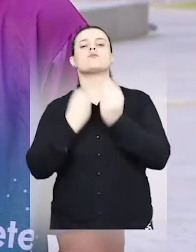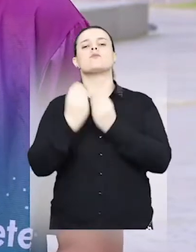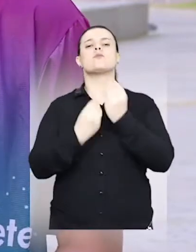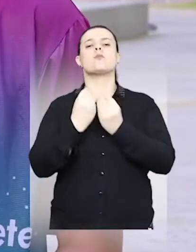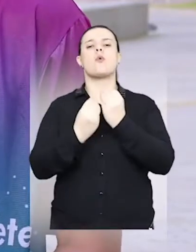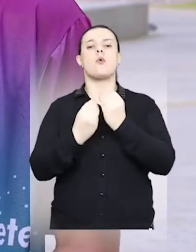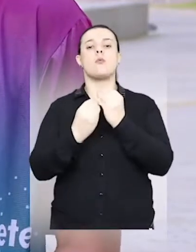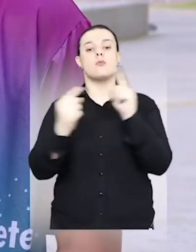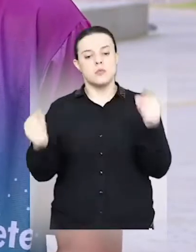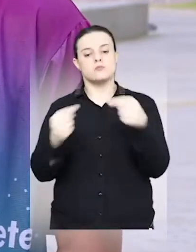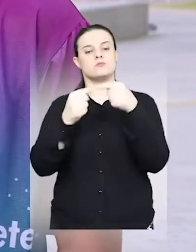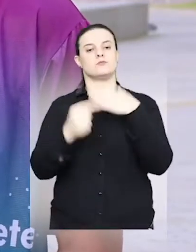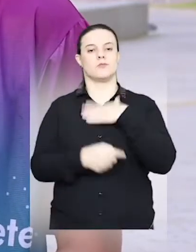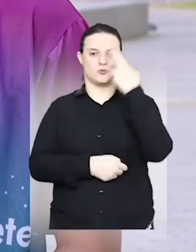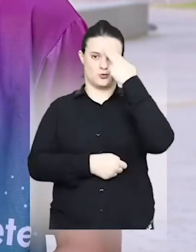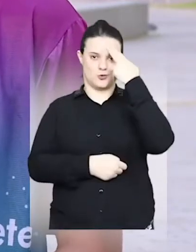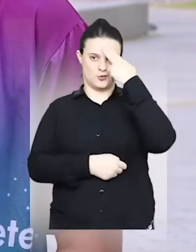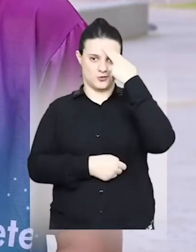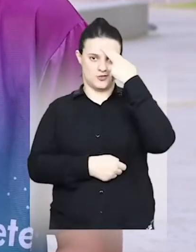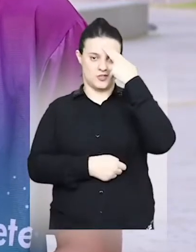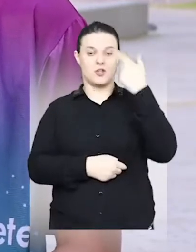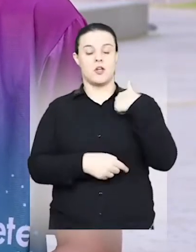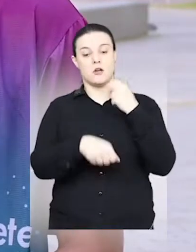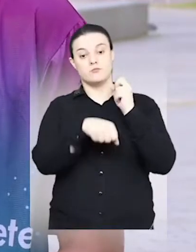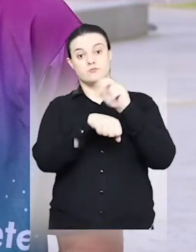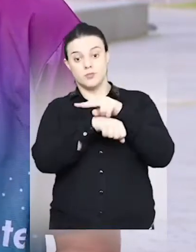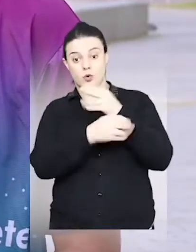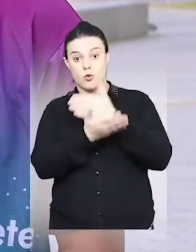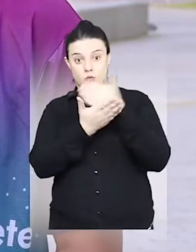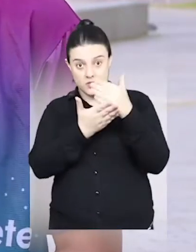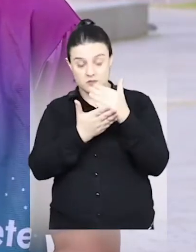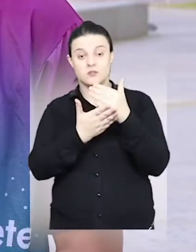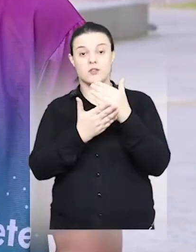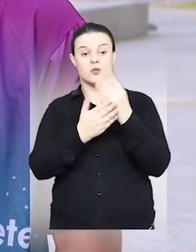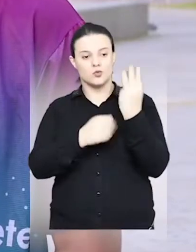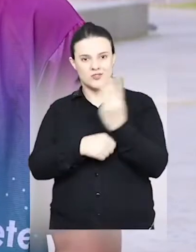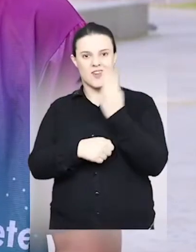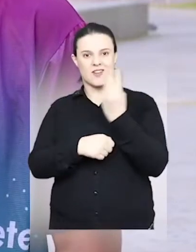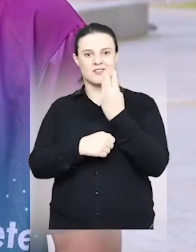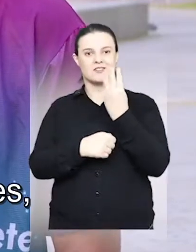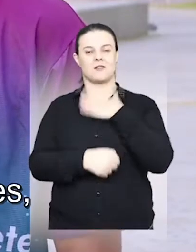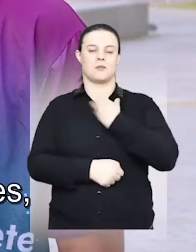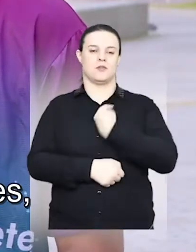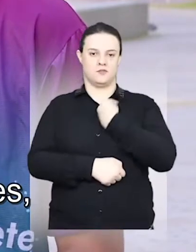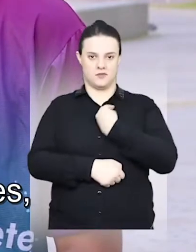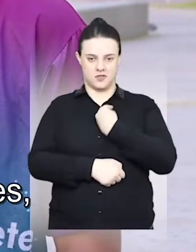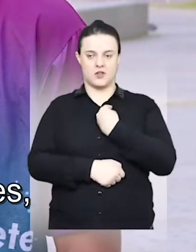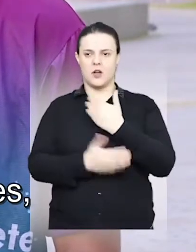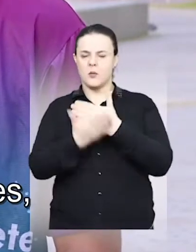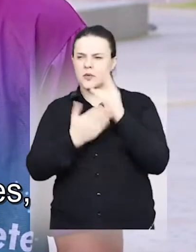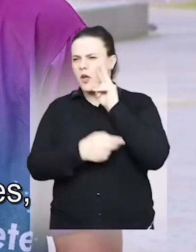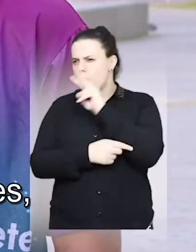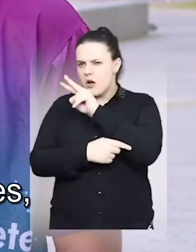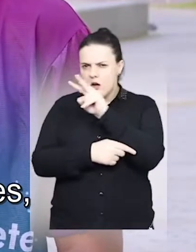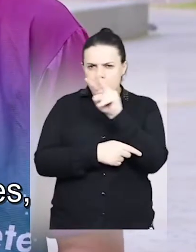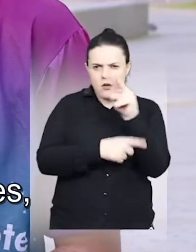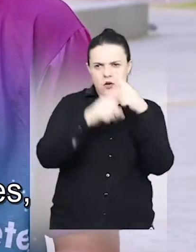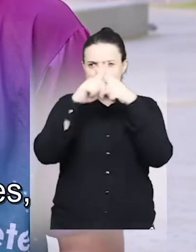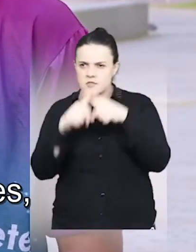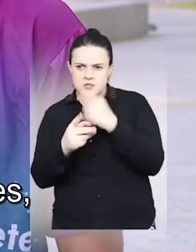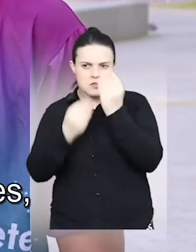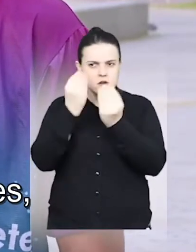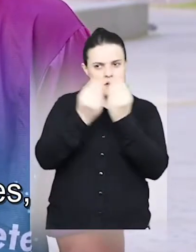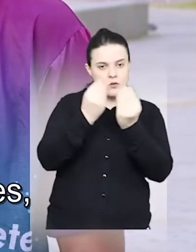e por uma forma de realizar o meu sonho, eu ingressei o triatlo na minha vida. E aí eu comecei a observar as competições, como é que